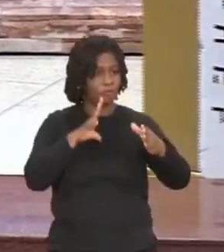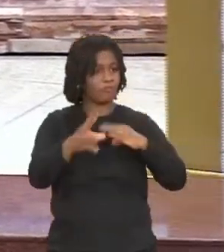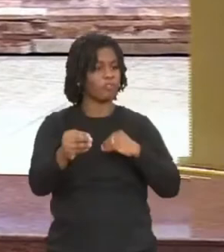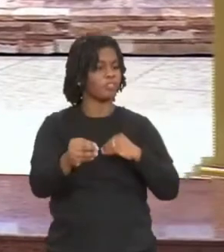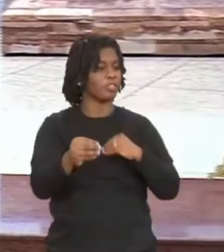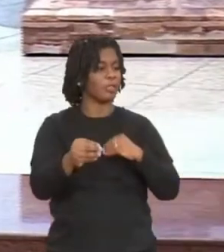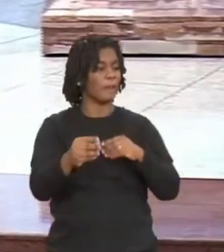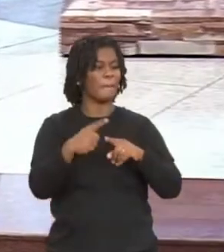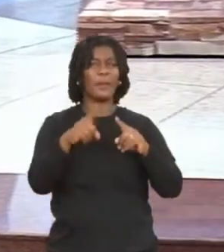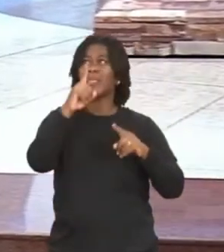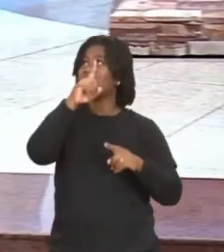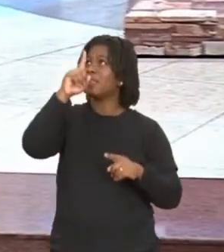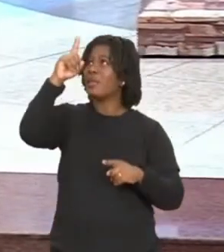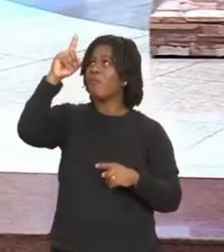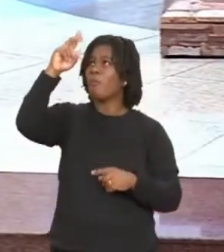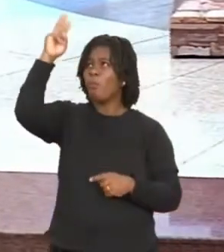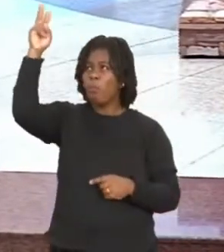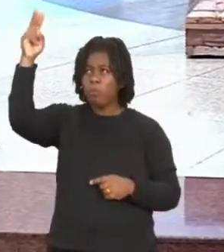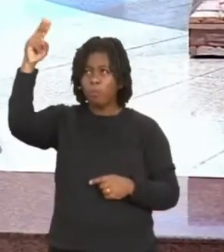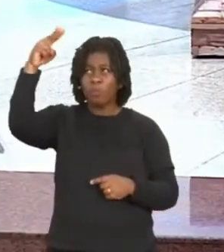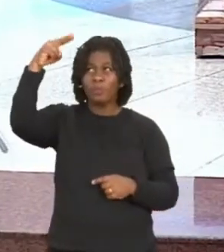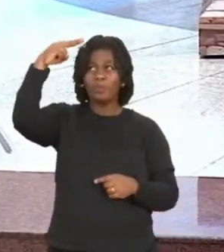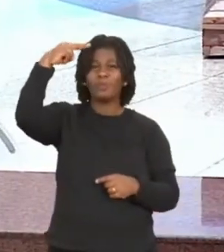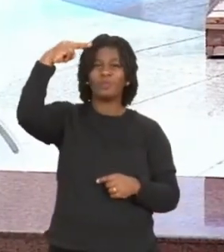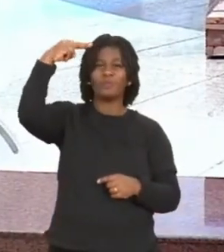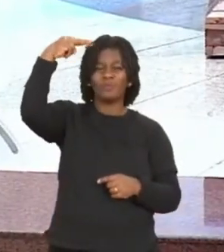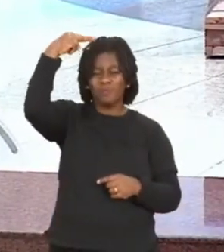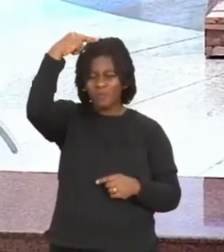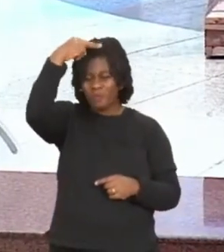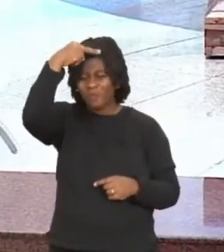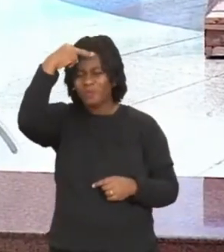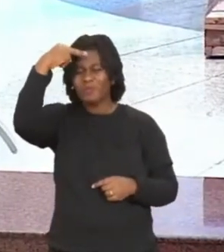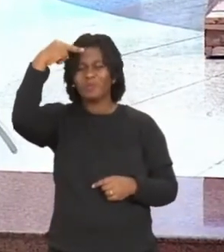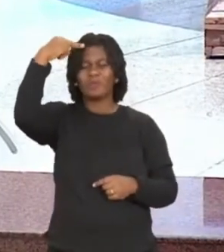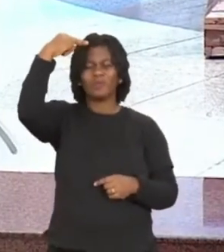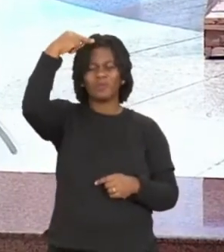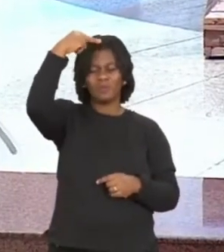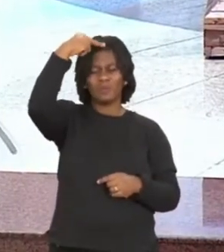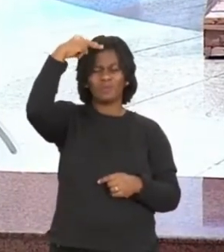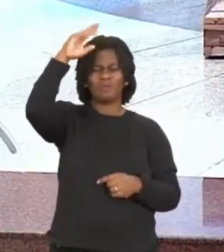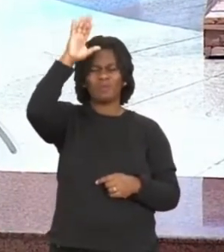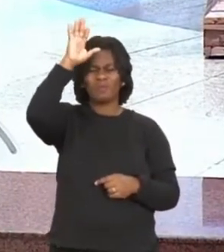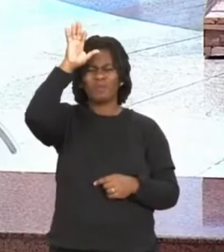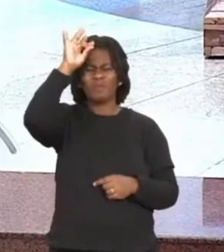Mas o meu Deus sonda o mais íntimo do seu ser.